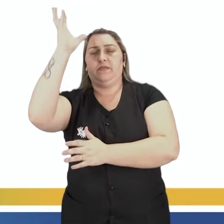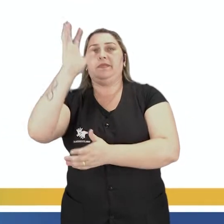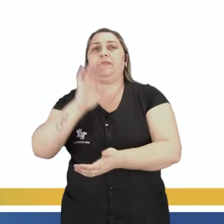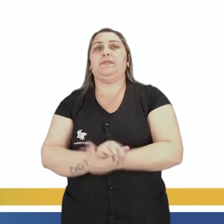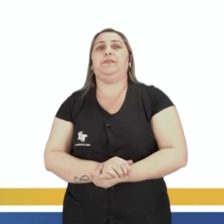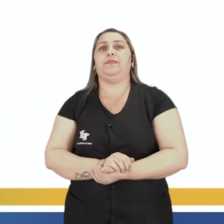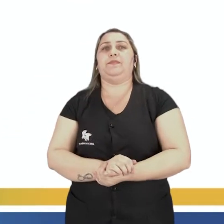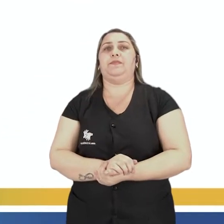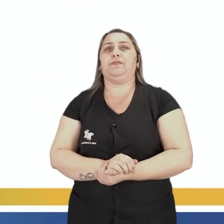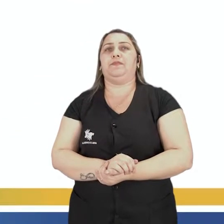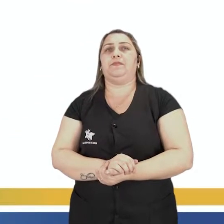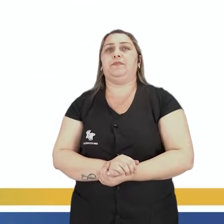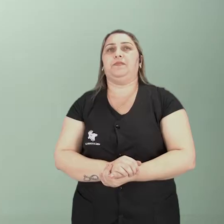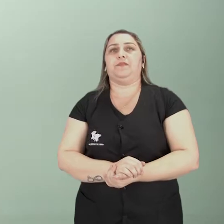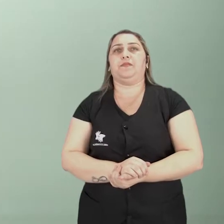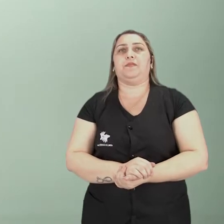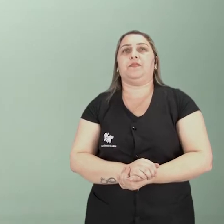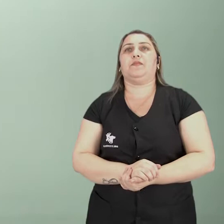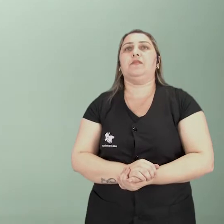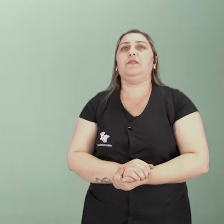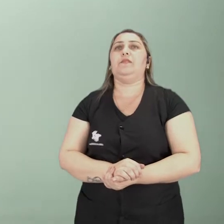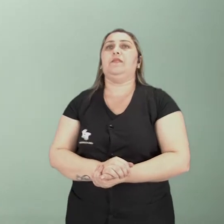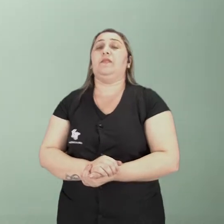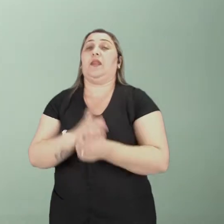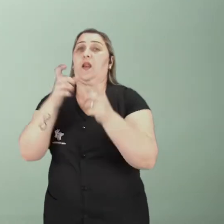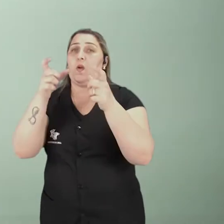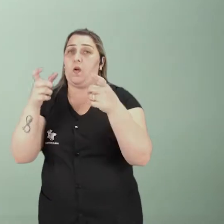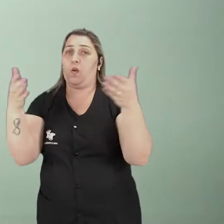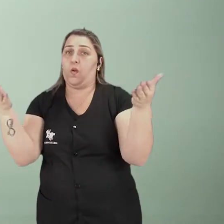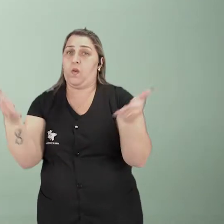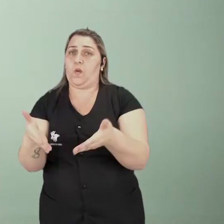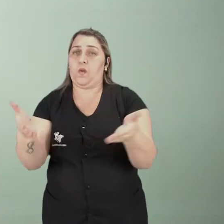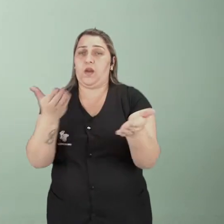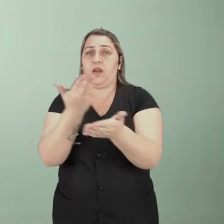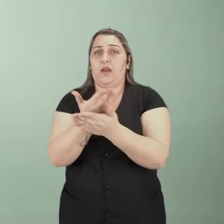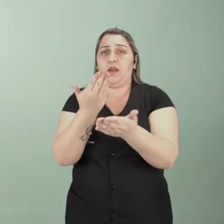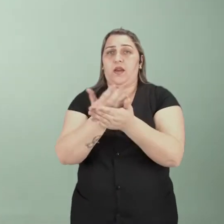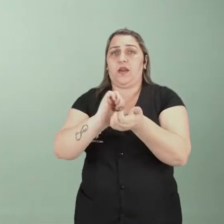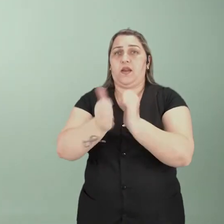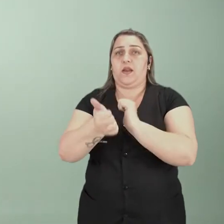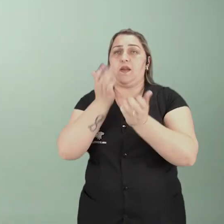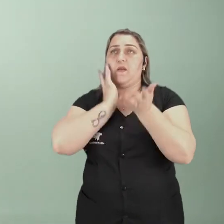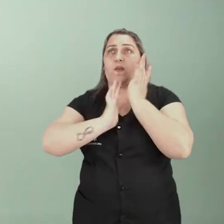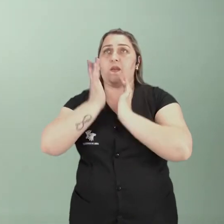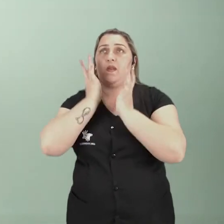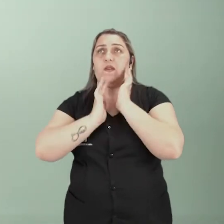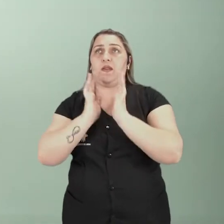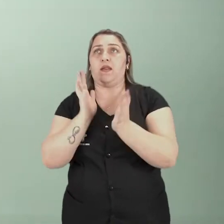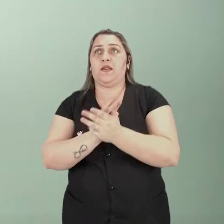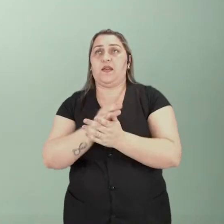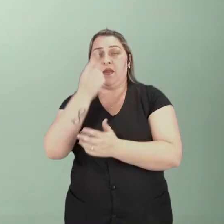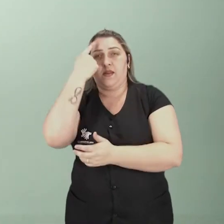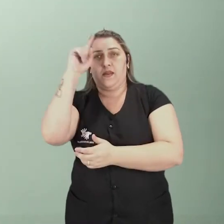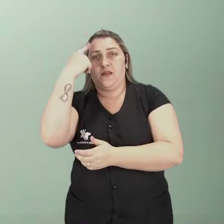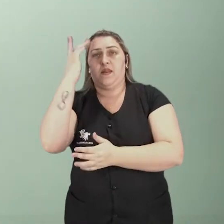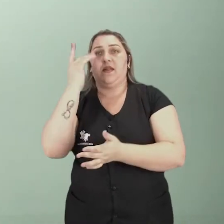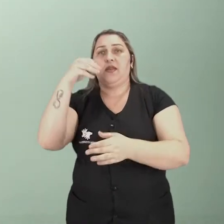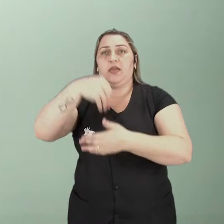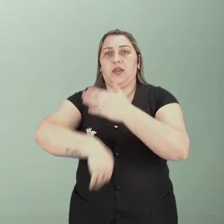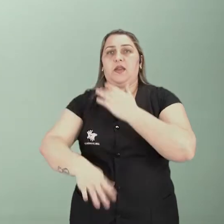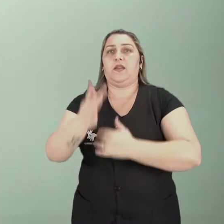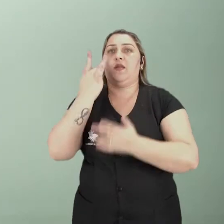ocorrendo. Retorne aqui comigo. Hoje nós estamos estudando sobre os jogos teatrais e a improvisação no